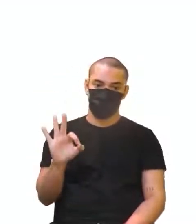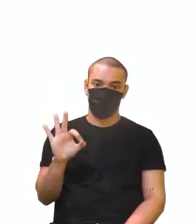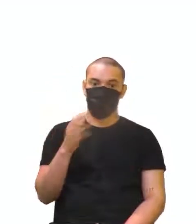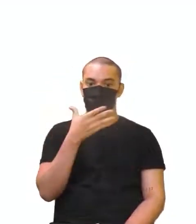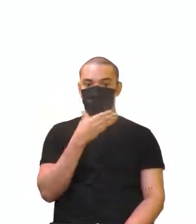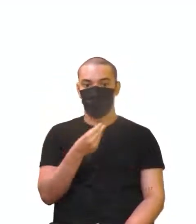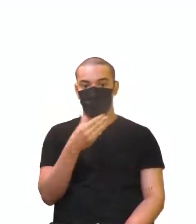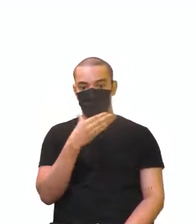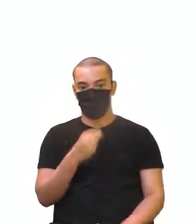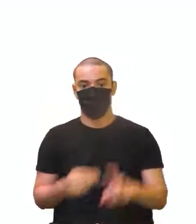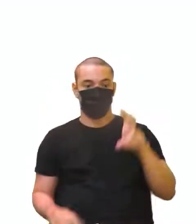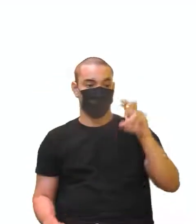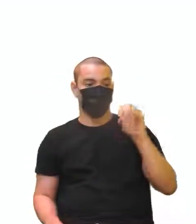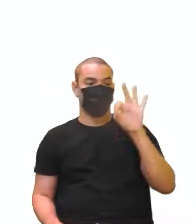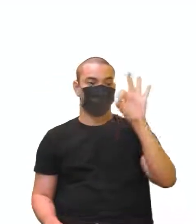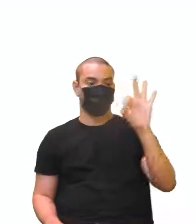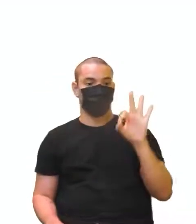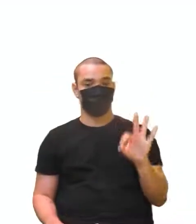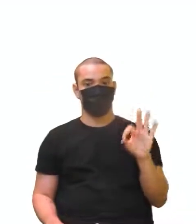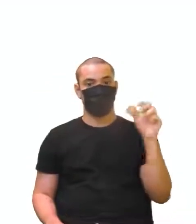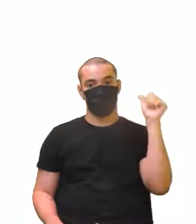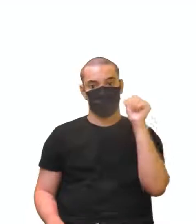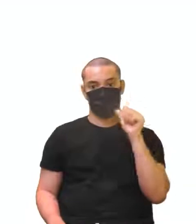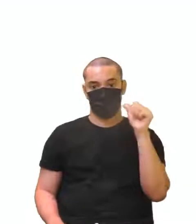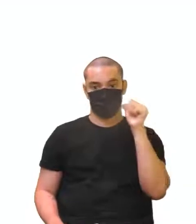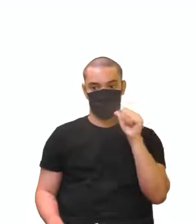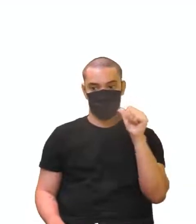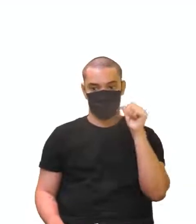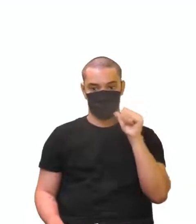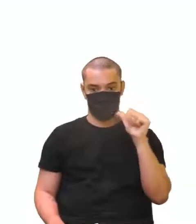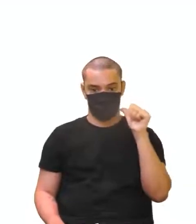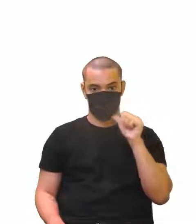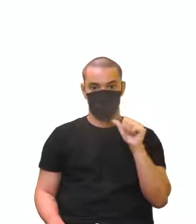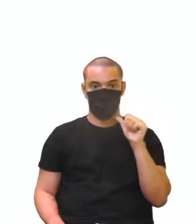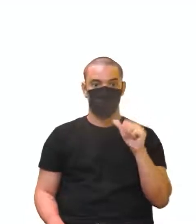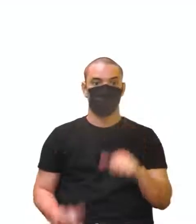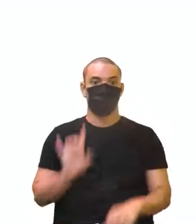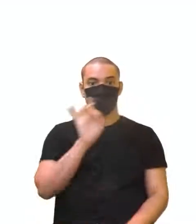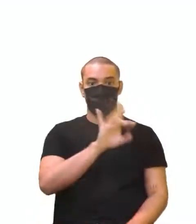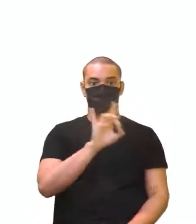homem e 50% ficou mulher. Para